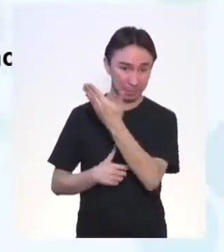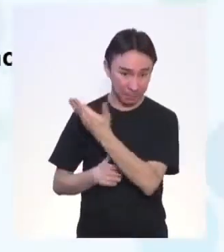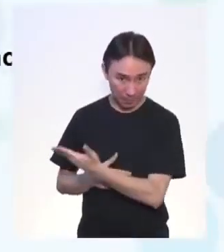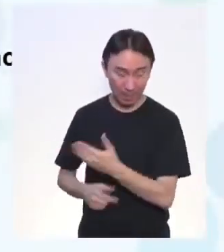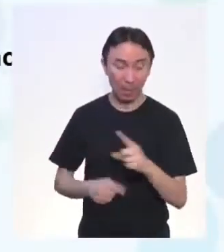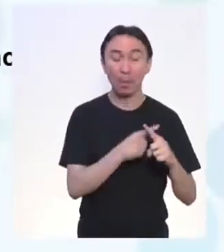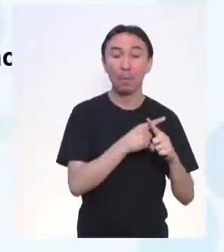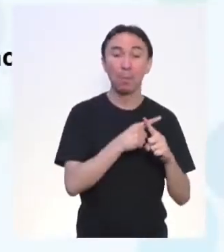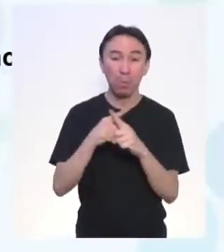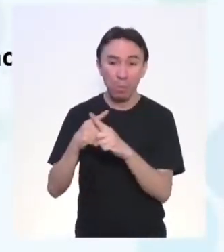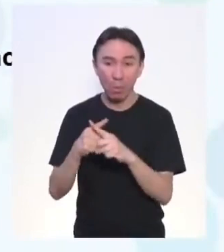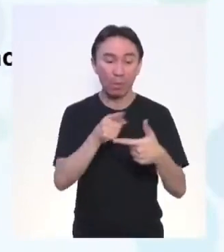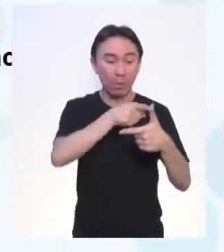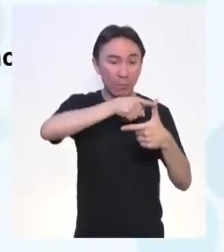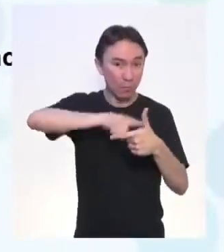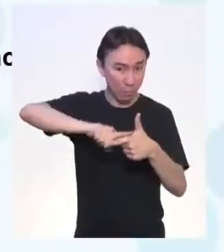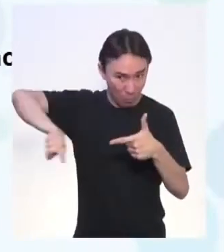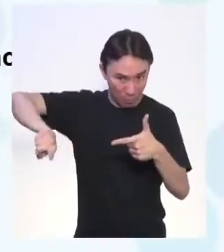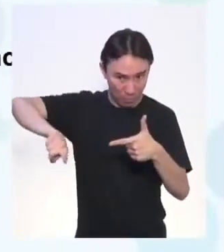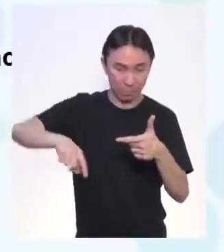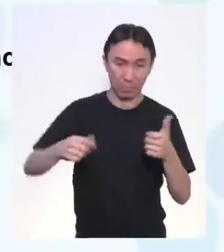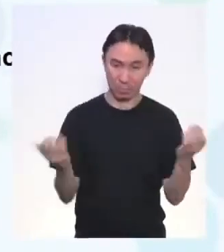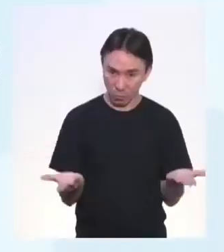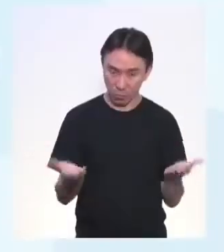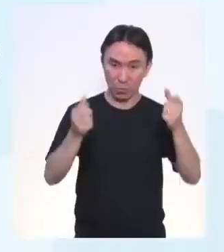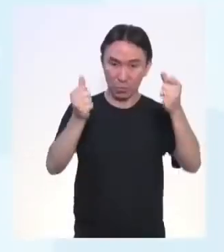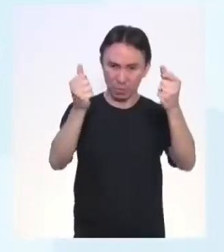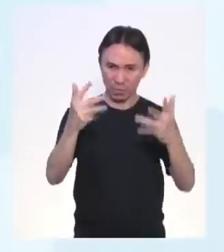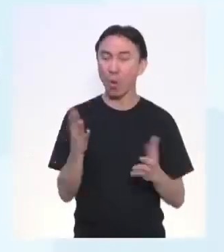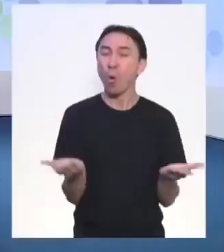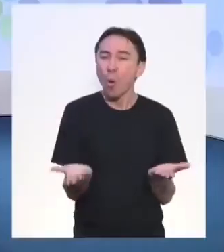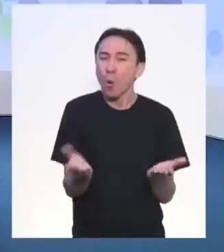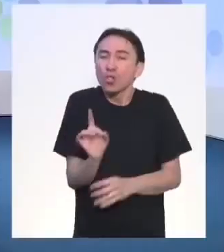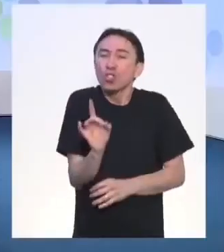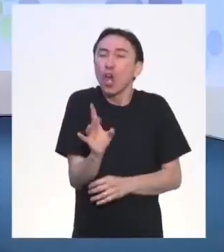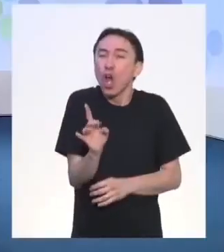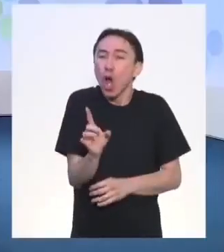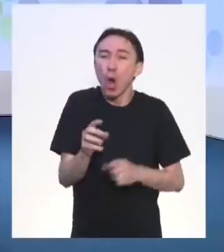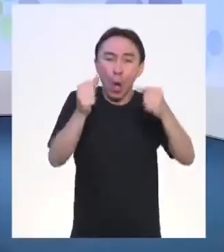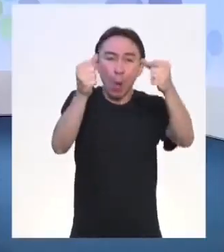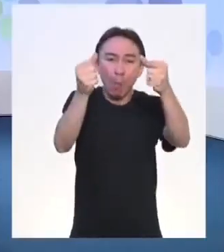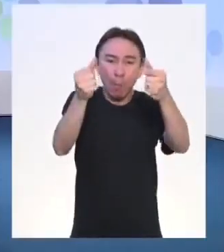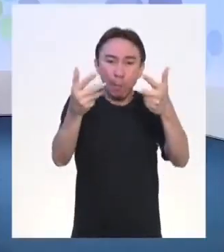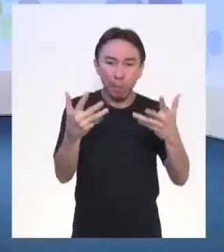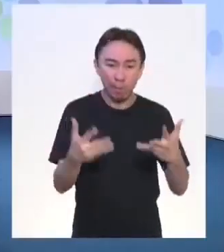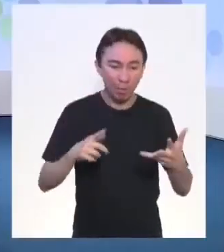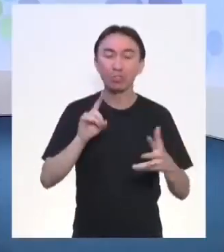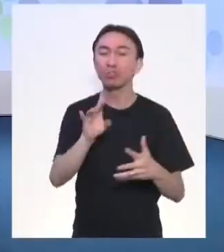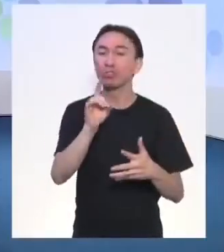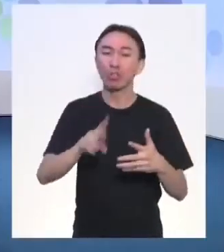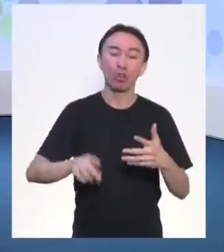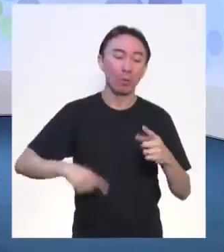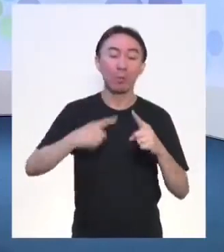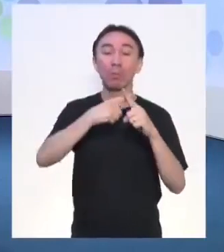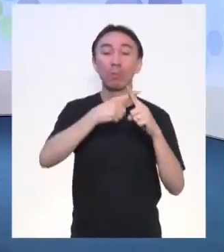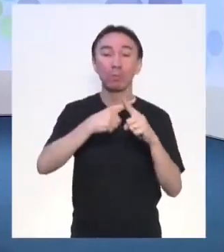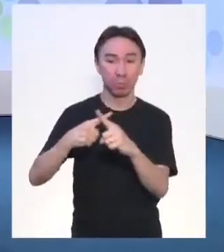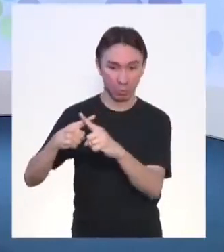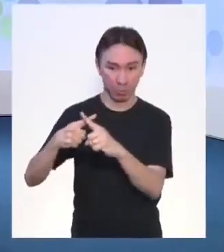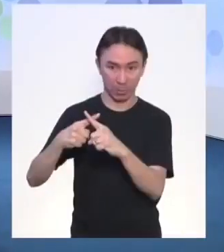divisores, mas no fato a gente vai falar só sobre os múltiplos hoje, tá? Opa! Nós vamos